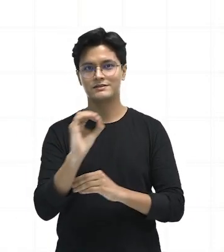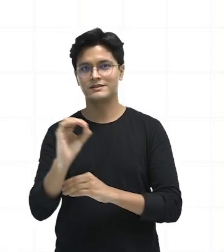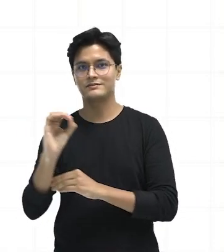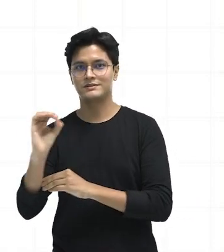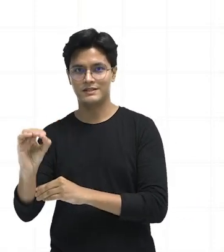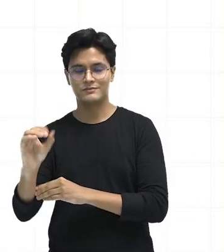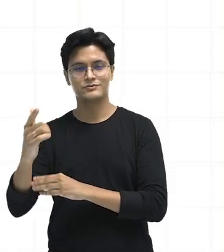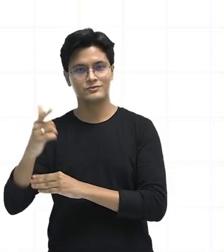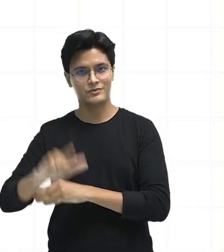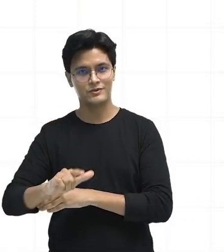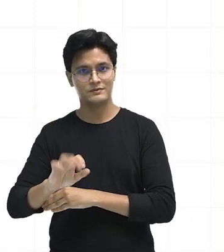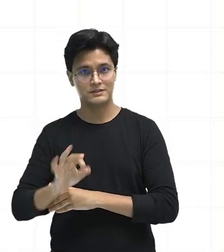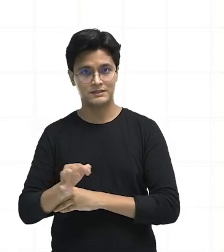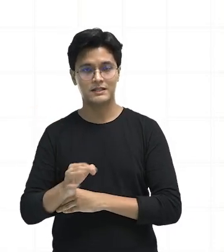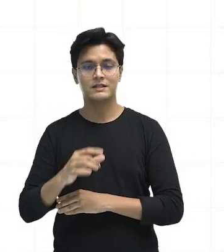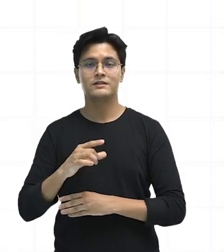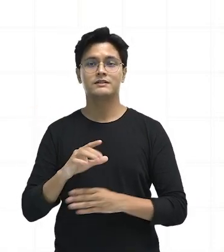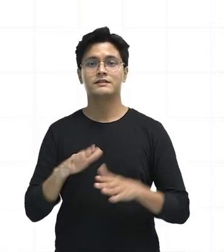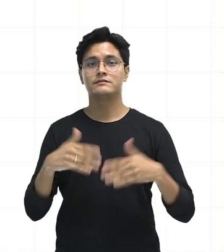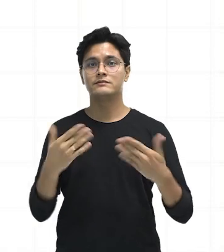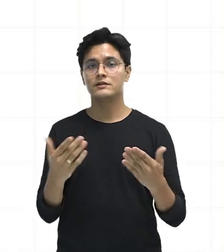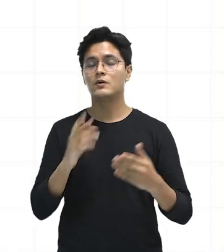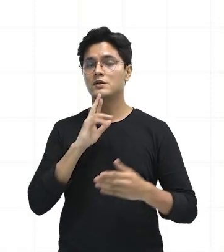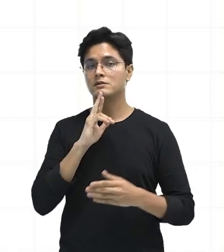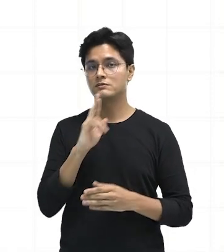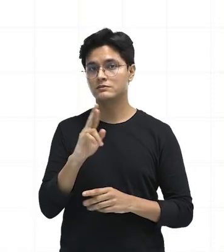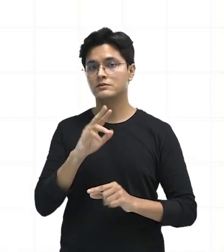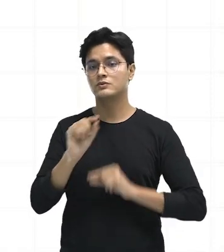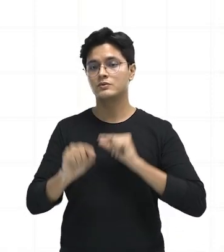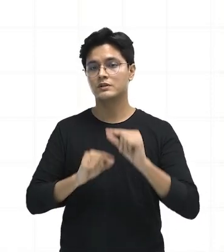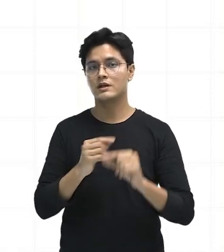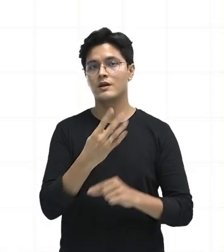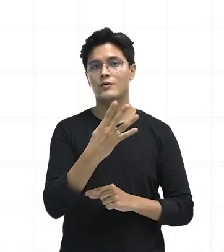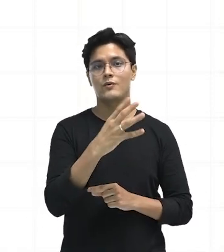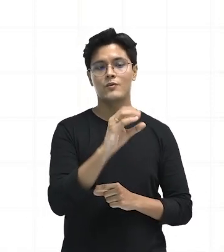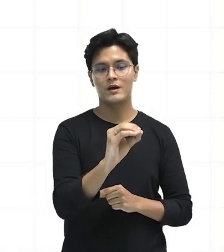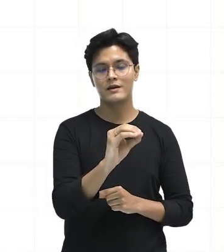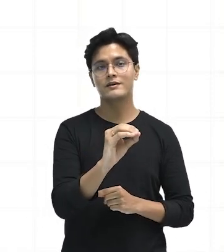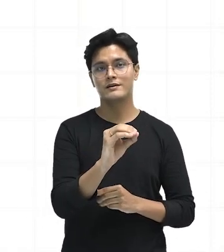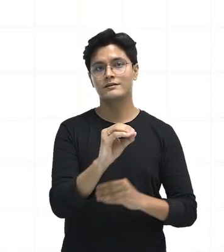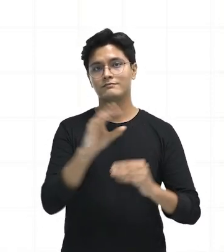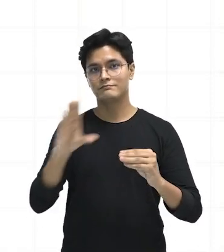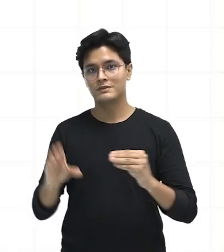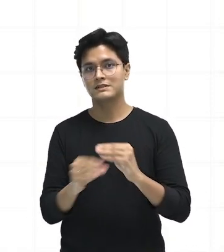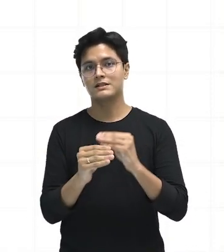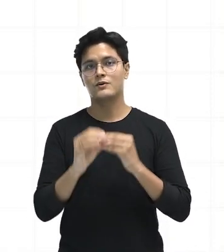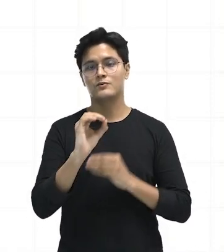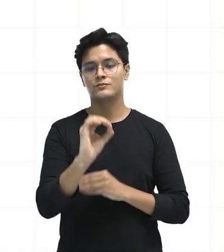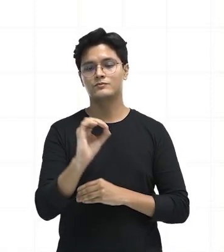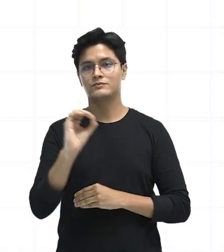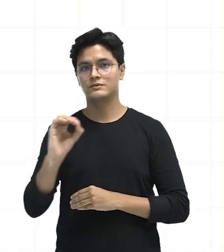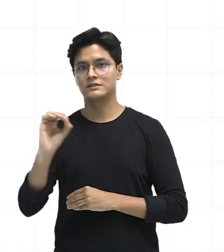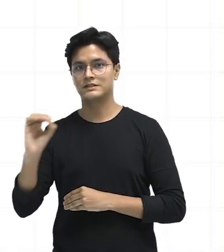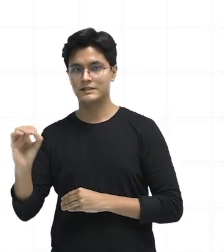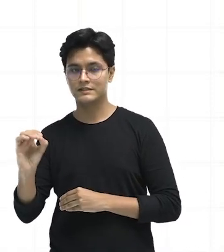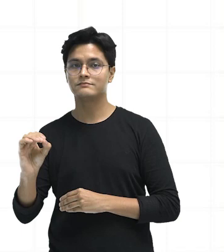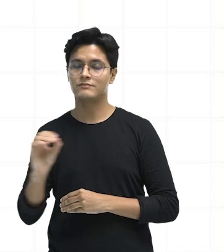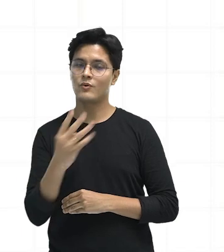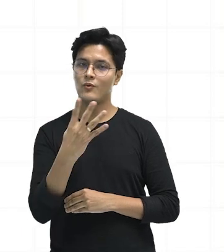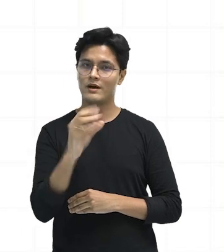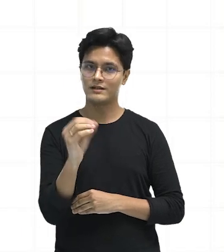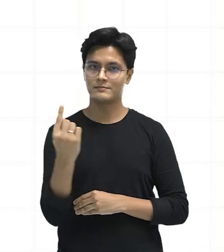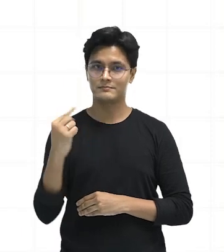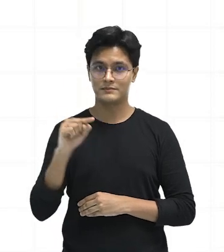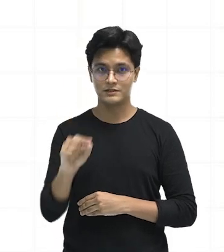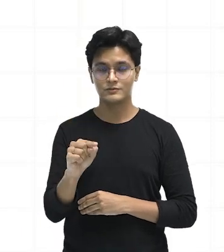Ou seja, eu tenho aqui 40, mais os 3 zeros resultando justamente em 40.000. Por